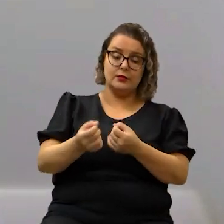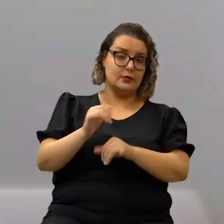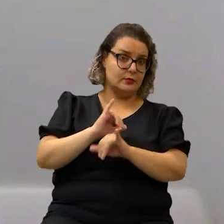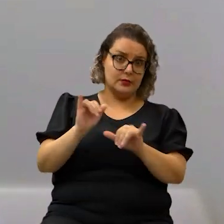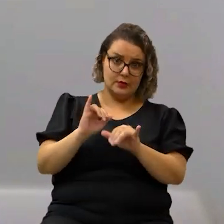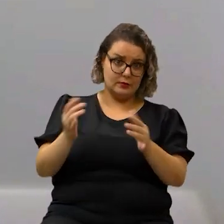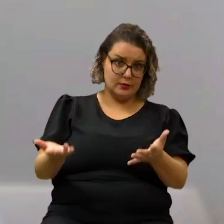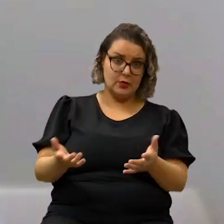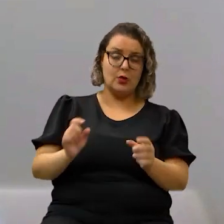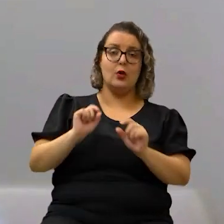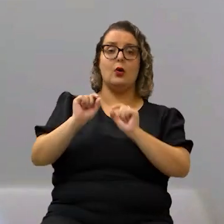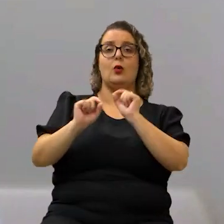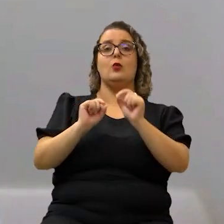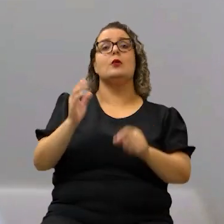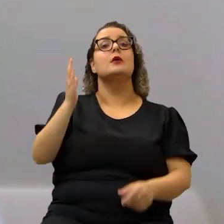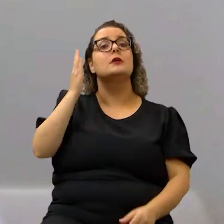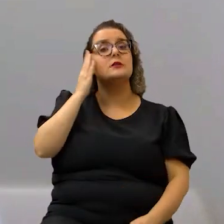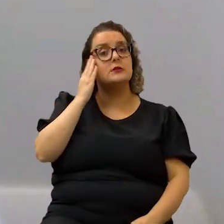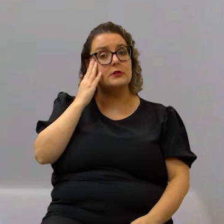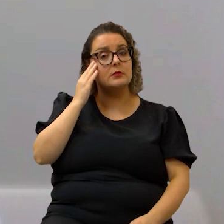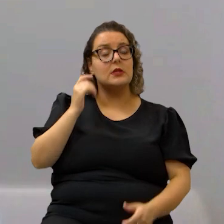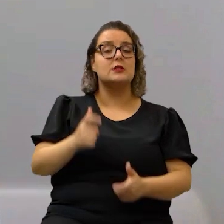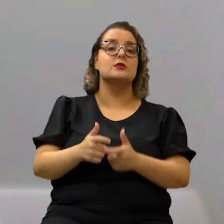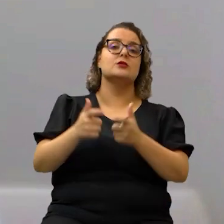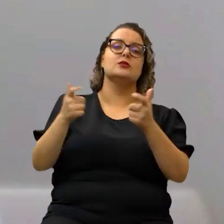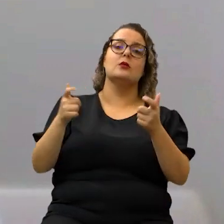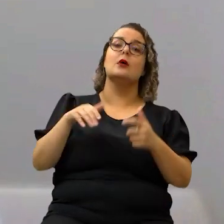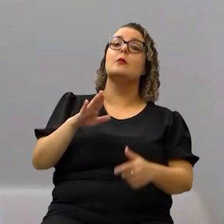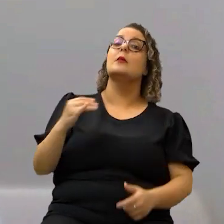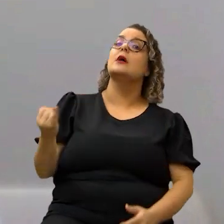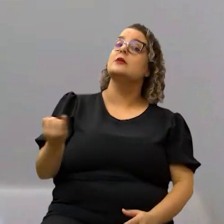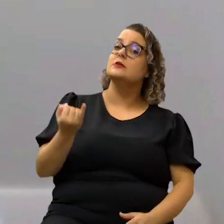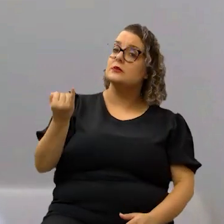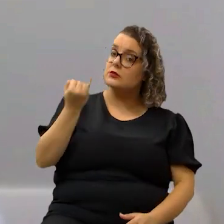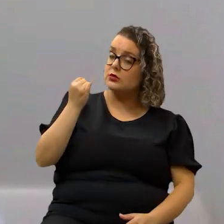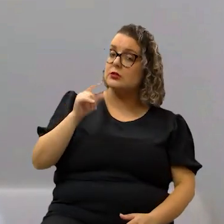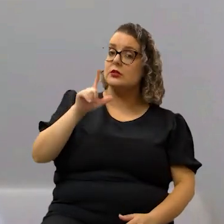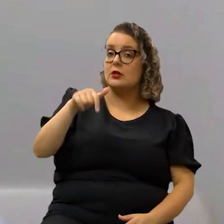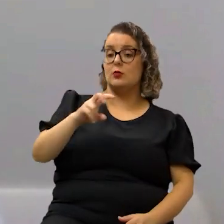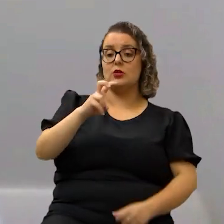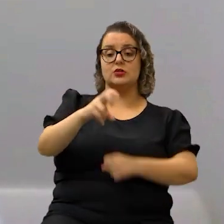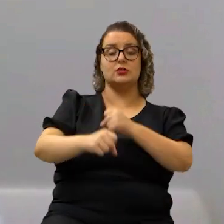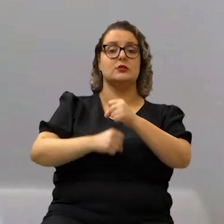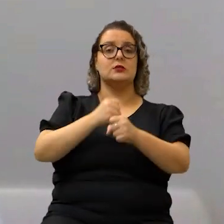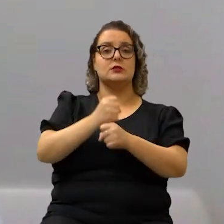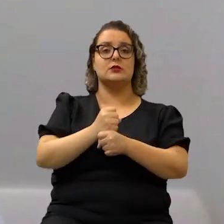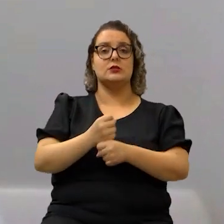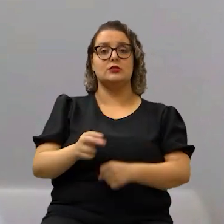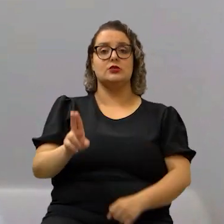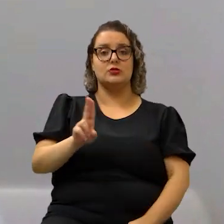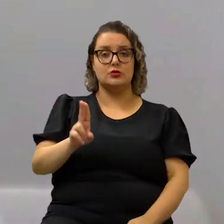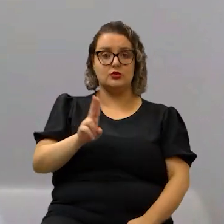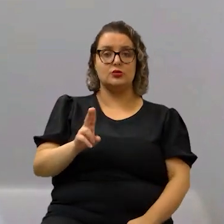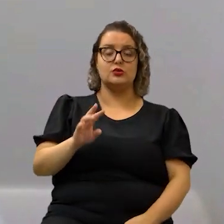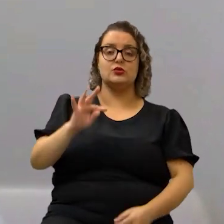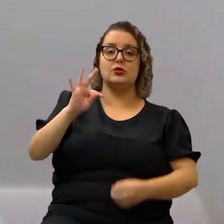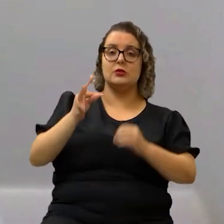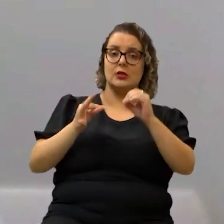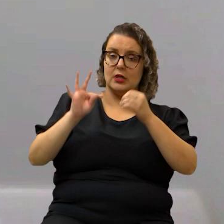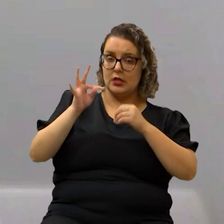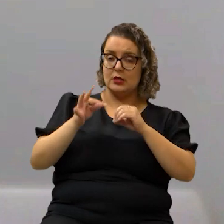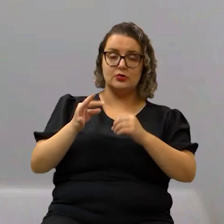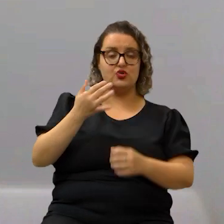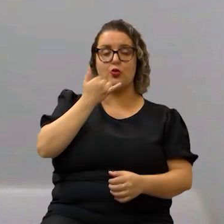de informações. O que a gente já sabe é que esse aumento é mais importante após 5 anos de uso de terapia de